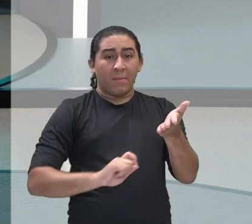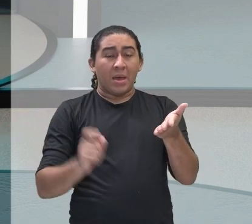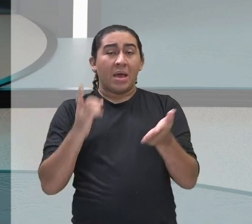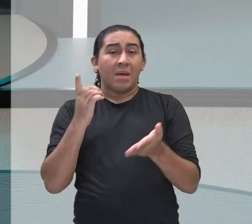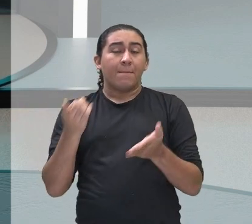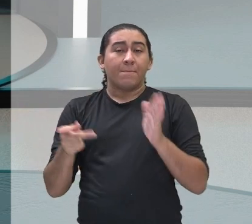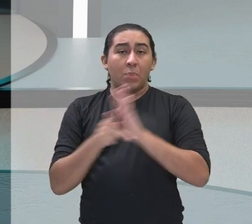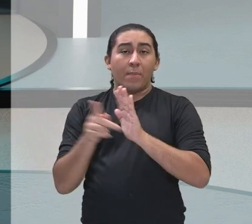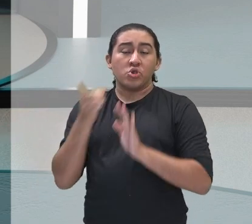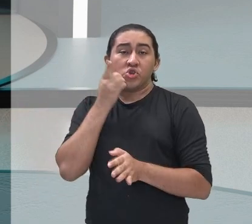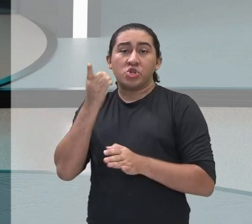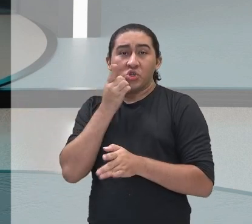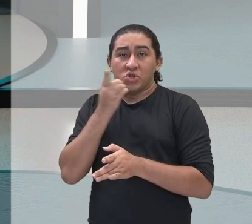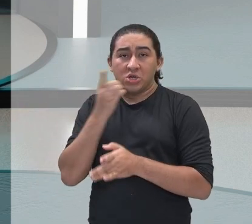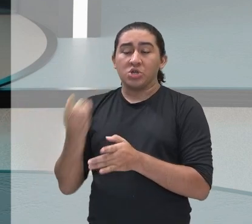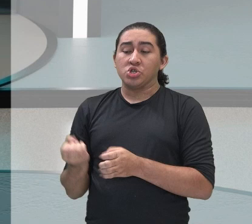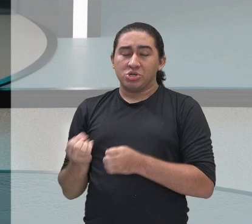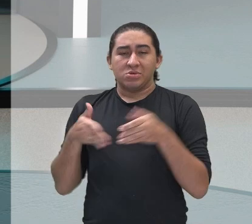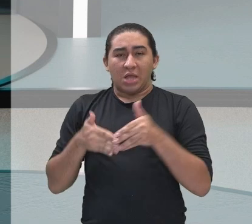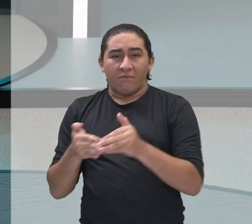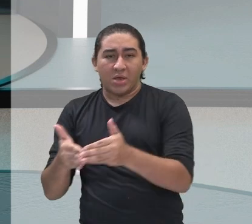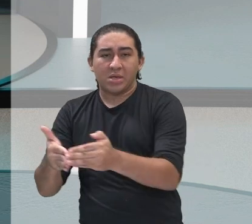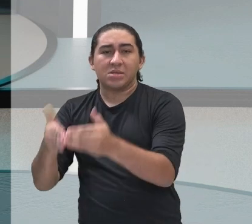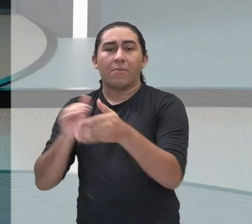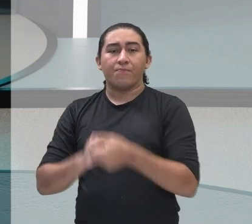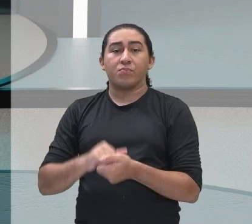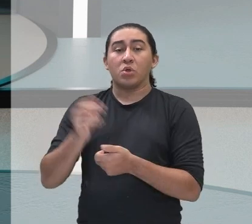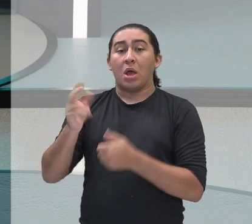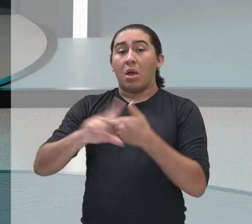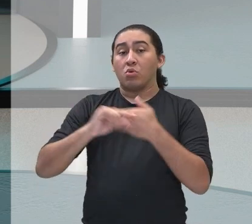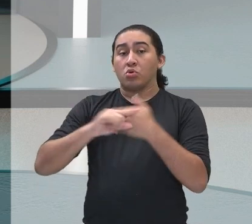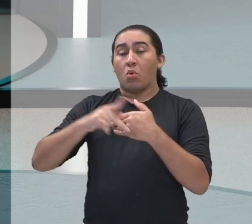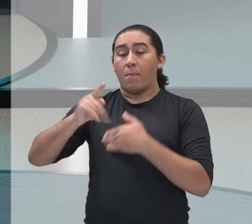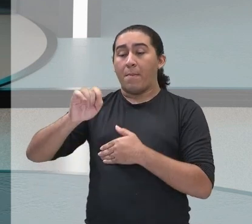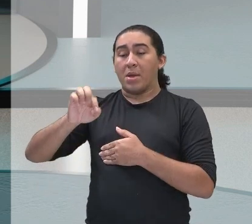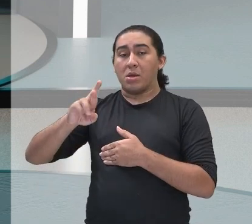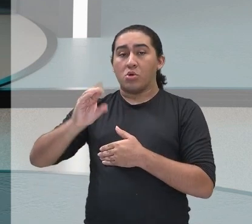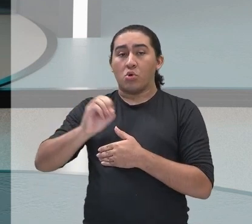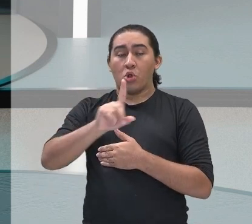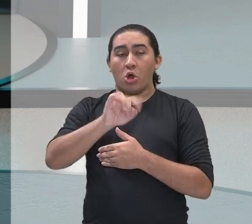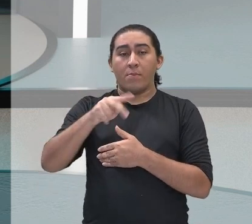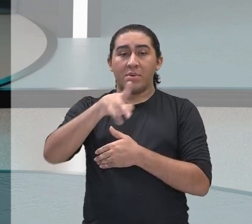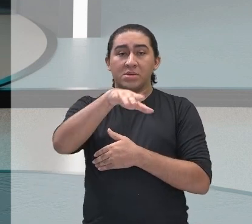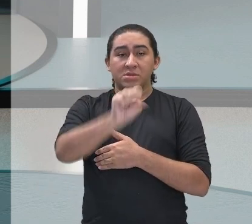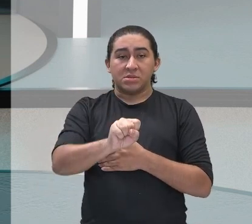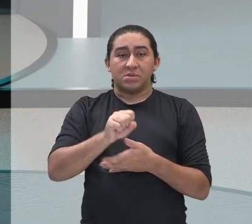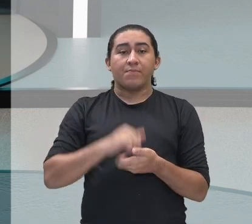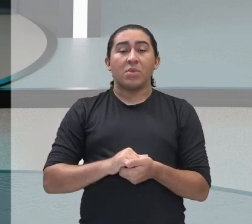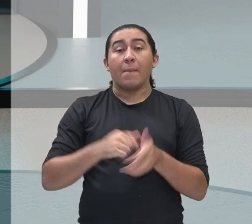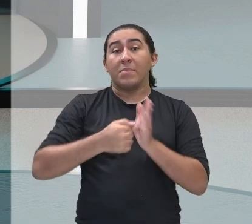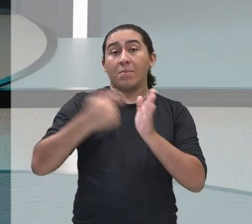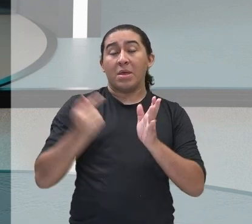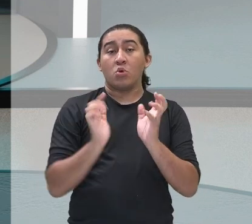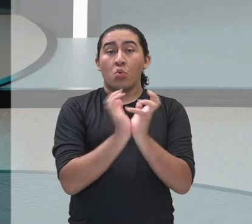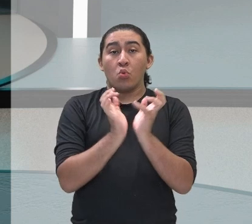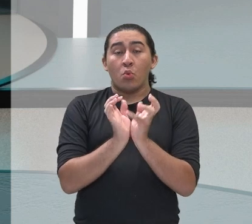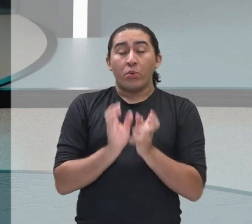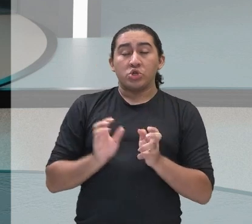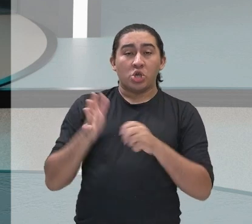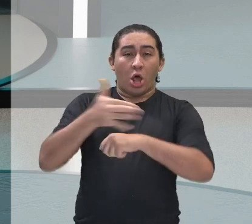Souza, escrivão do primeiro grupo colonizador. Primeiro grupo colonizador, lembra que eu